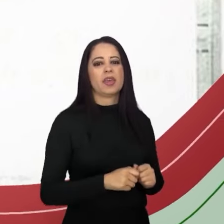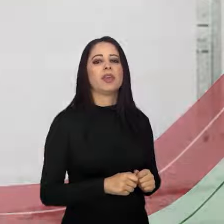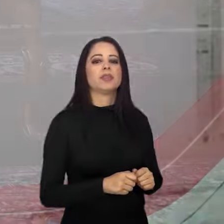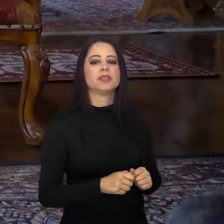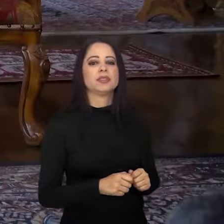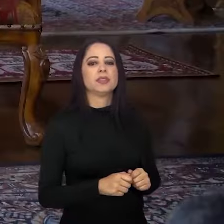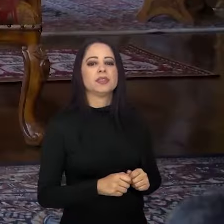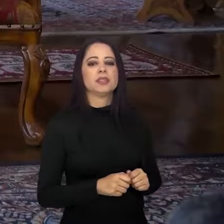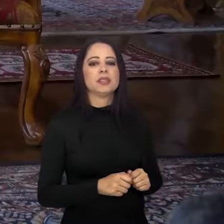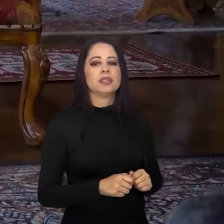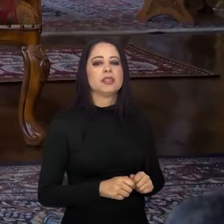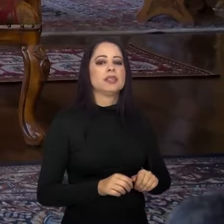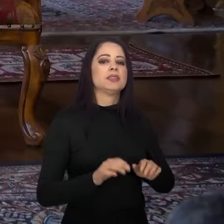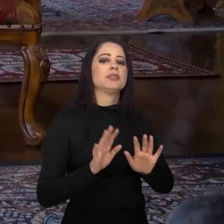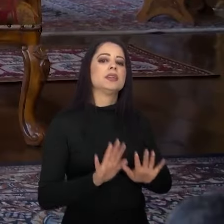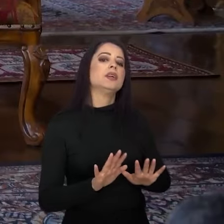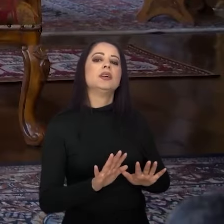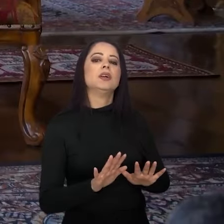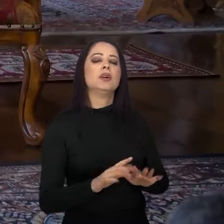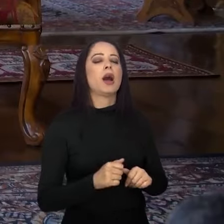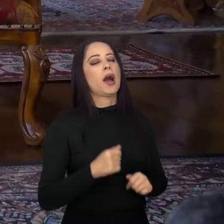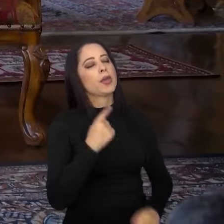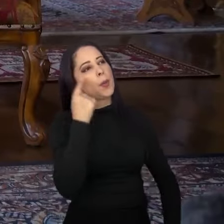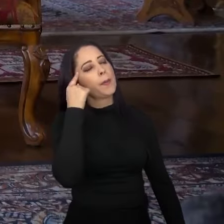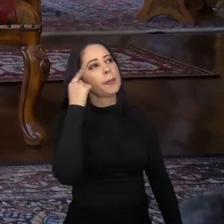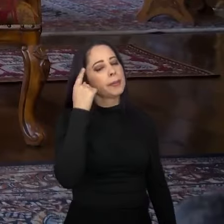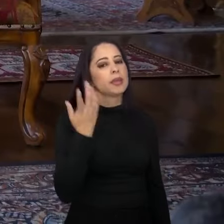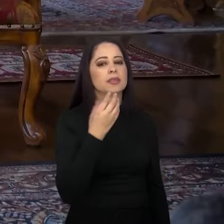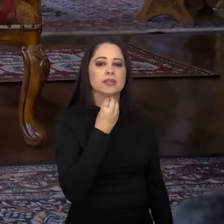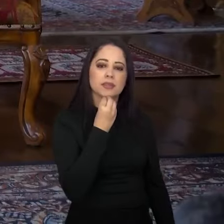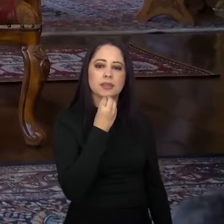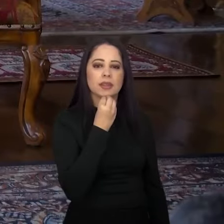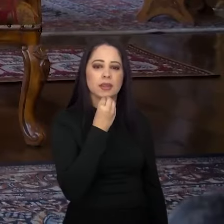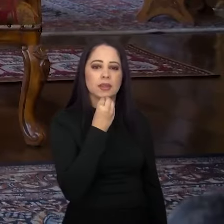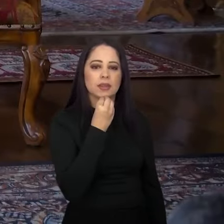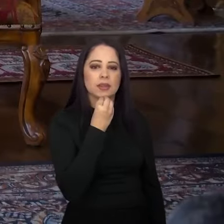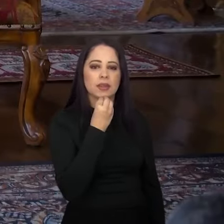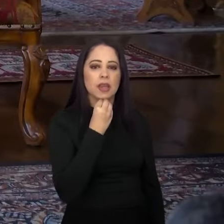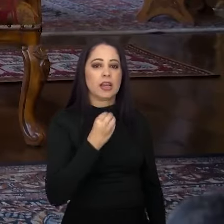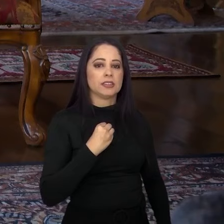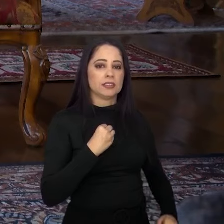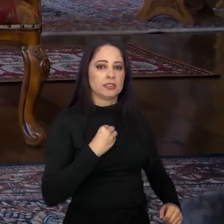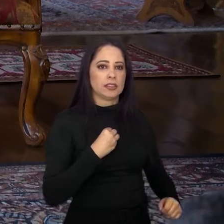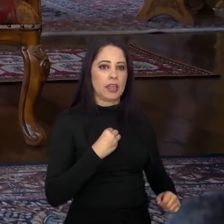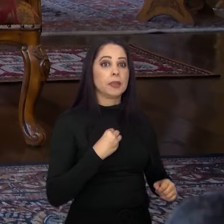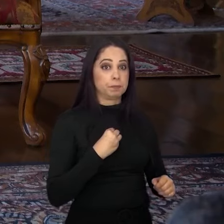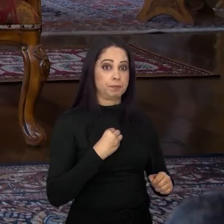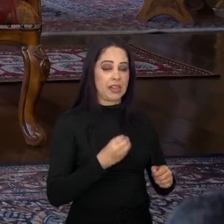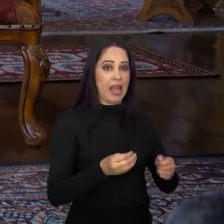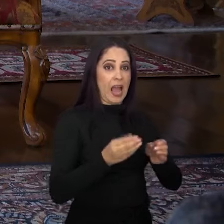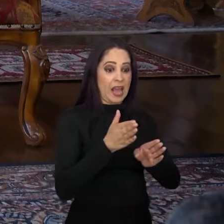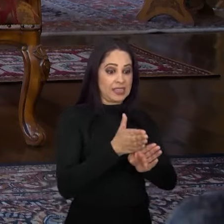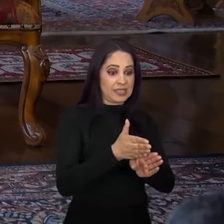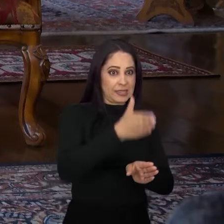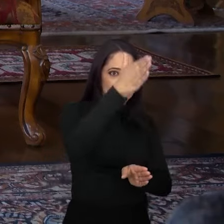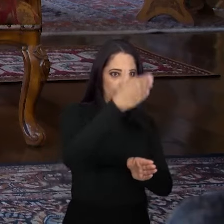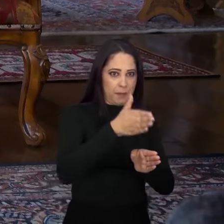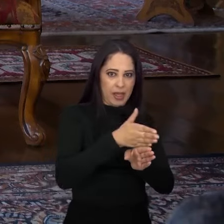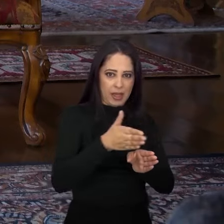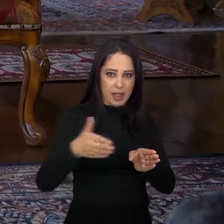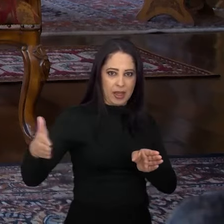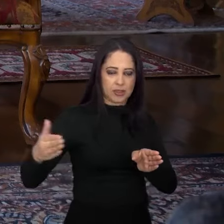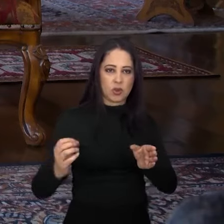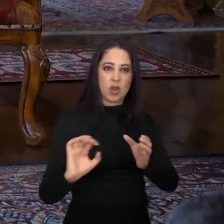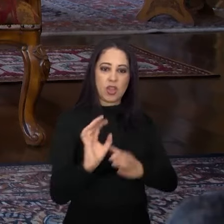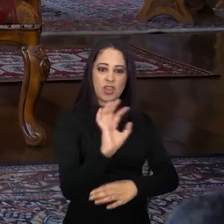né? Aí eu grilei, ao tempo do tempo, terra do CTA. Como era o grilo? Eu plantei uma cerca, separando,